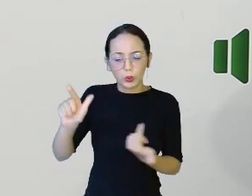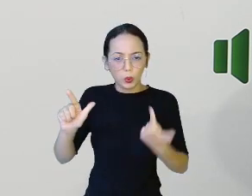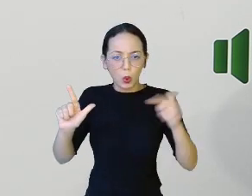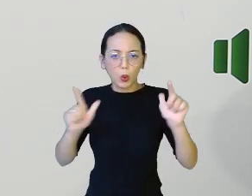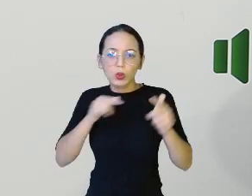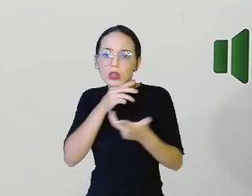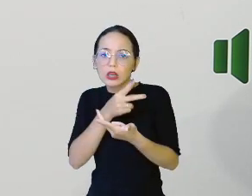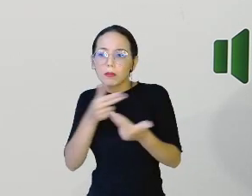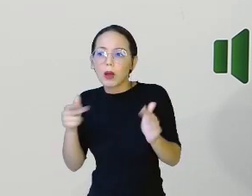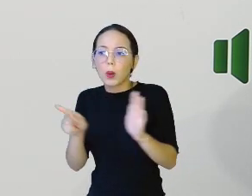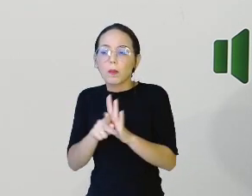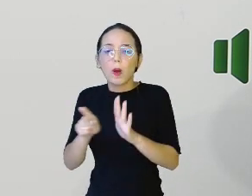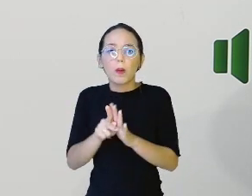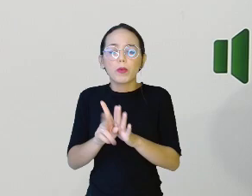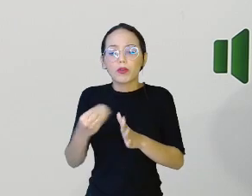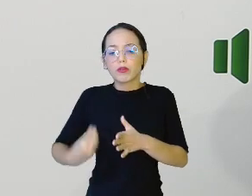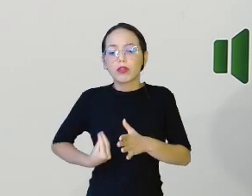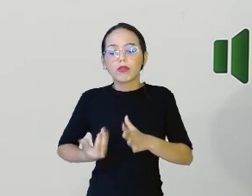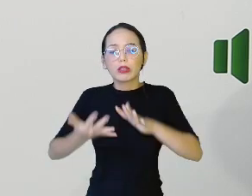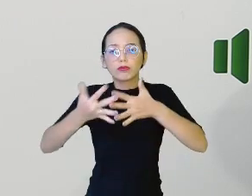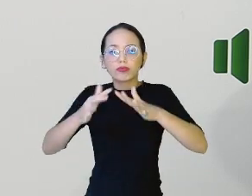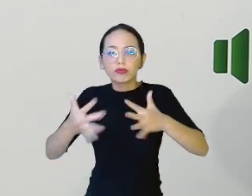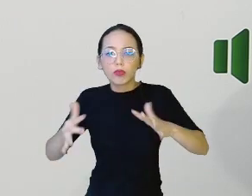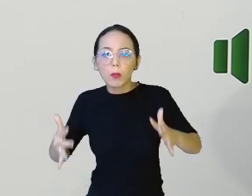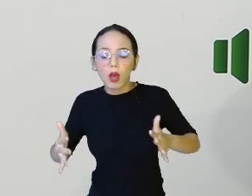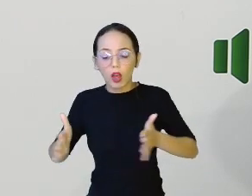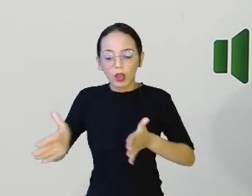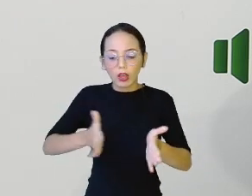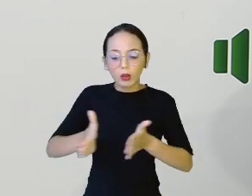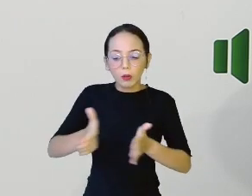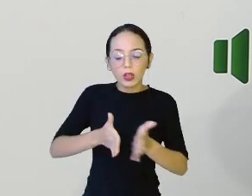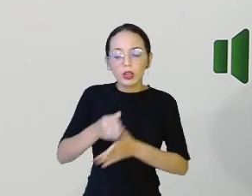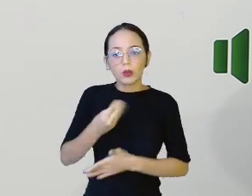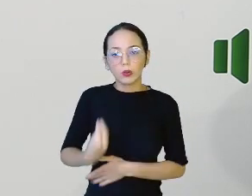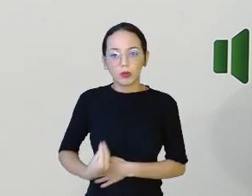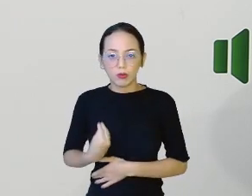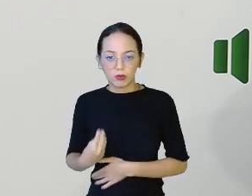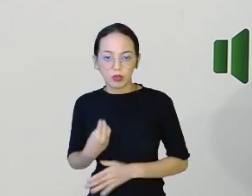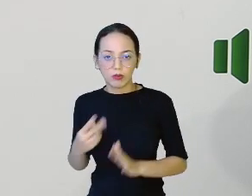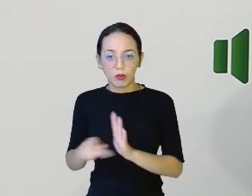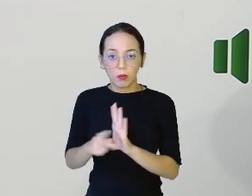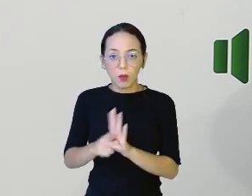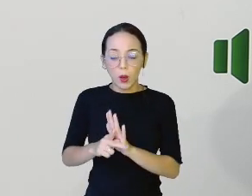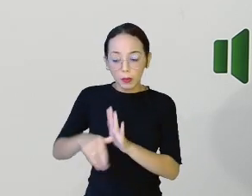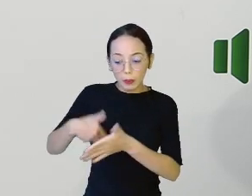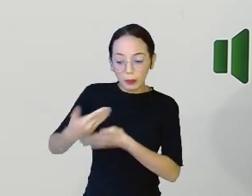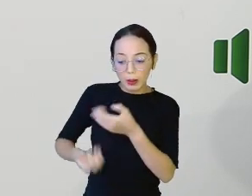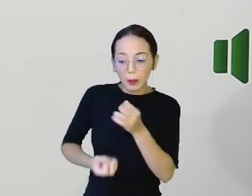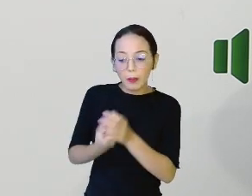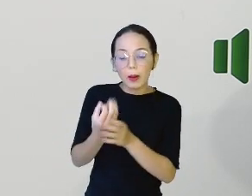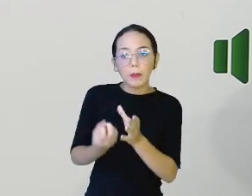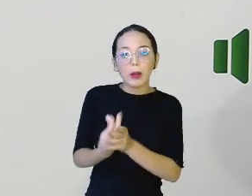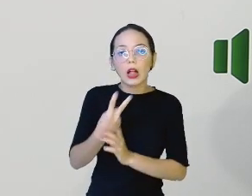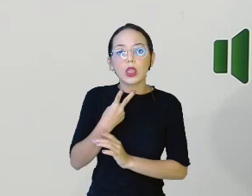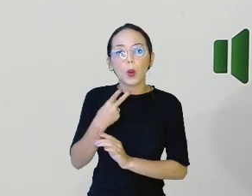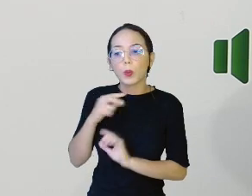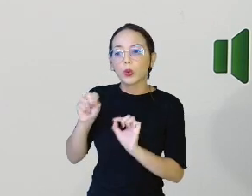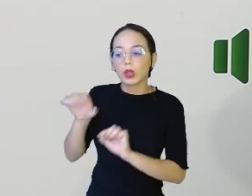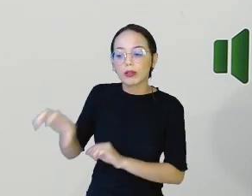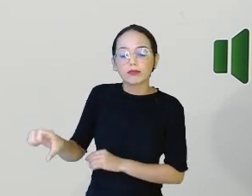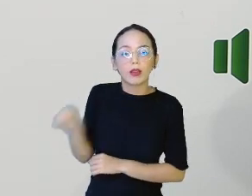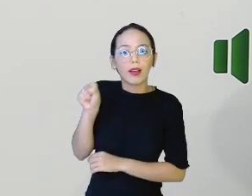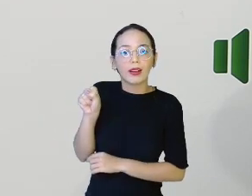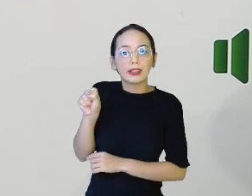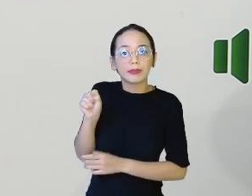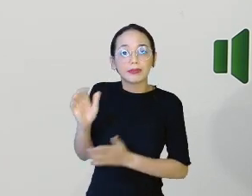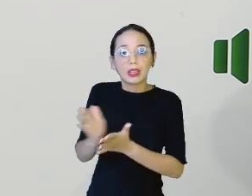algumas espécies marinhas, por exemplo, que no período que eles estão ali se procriando, não pode pescar. E